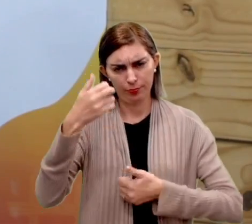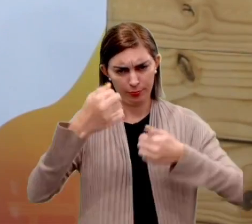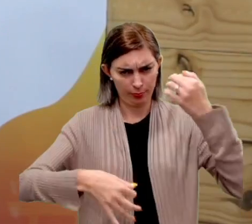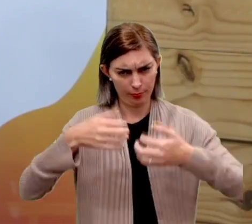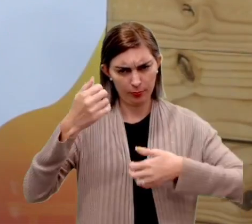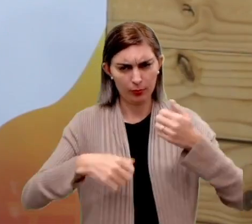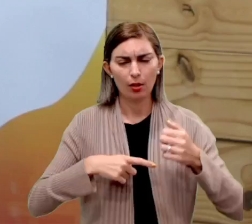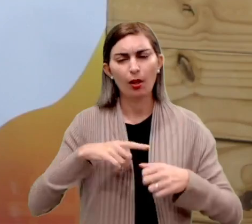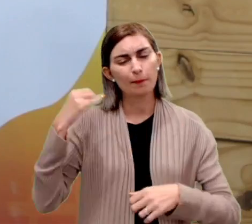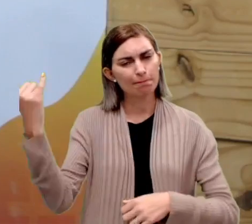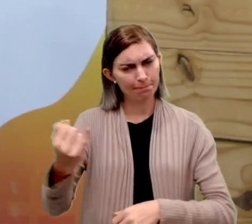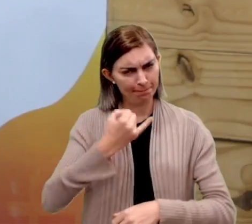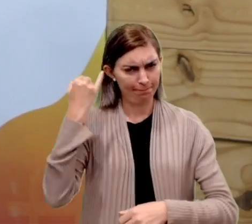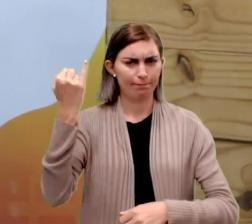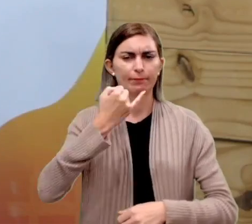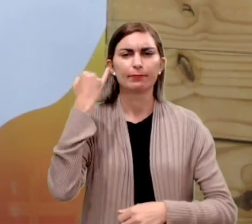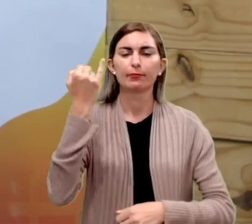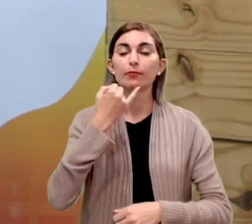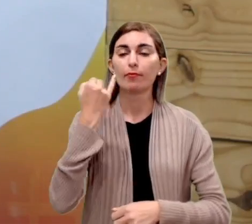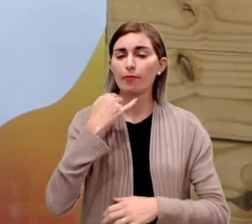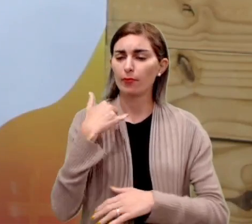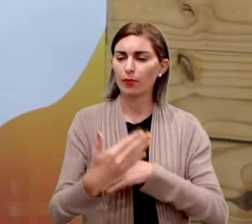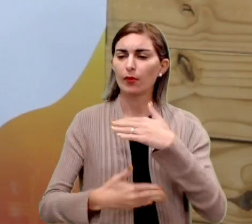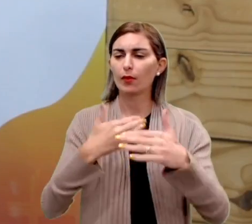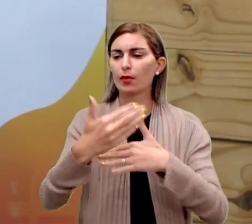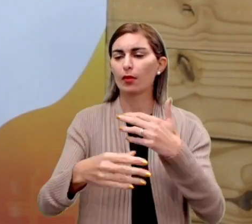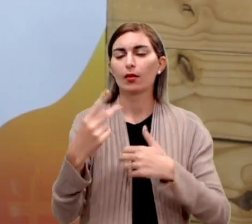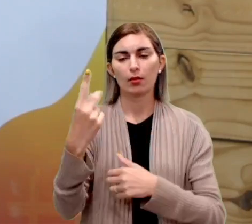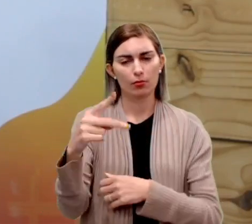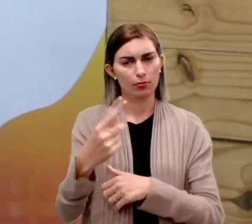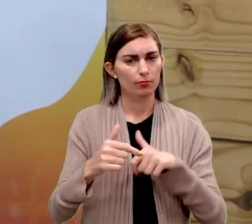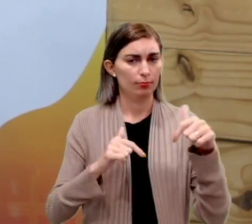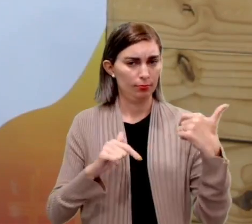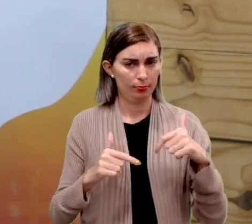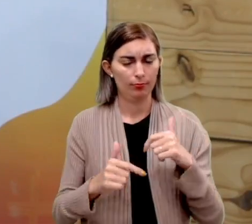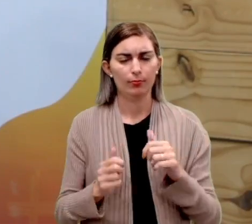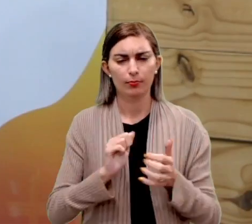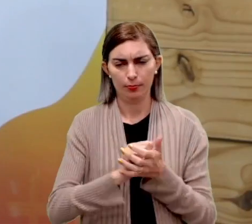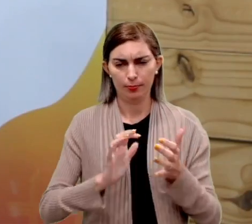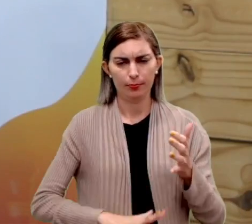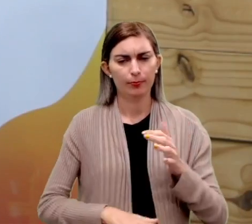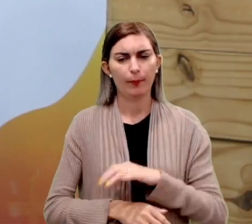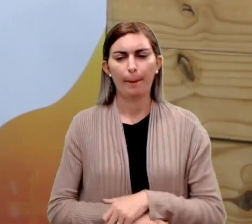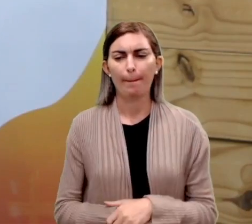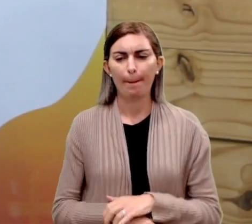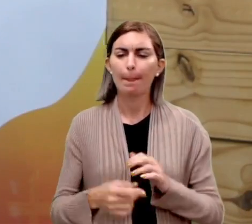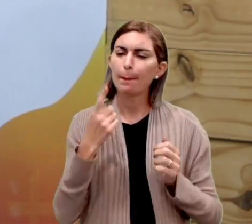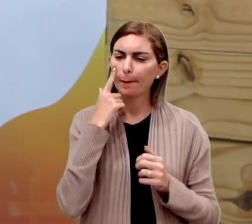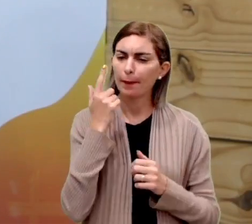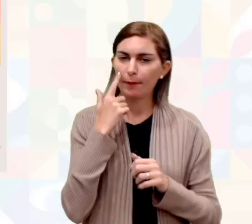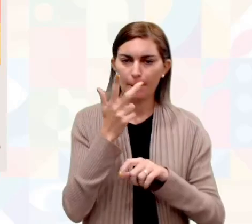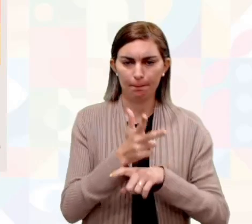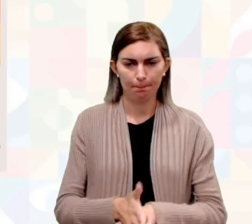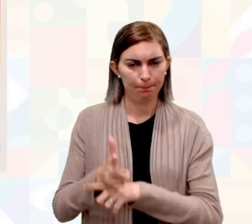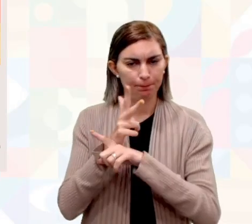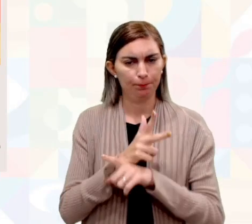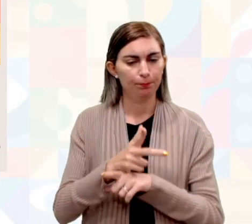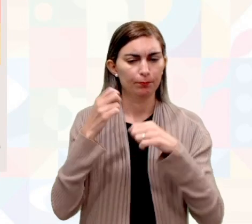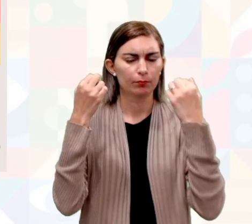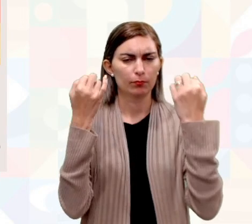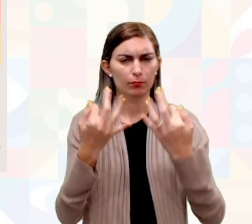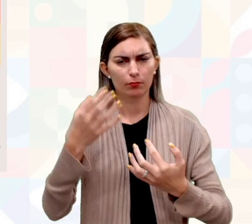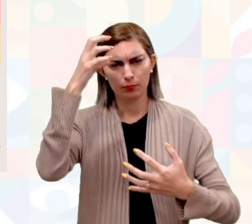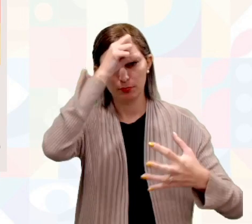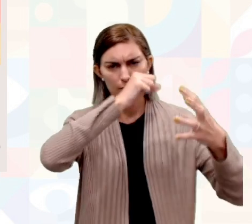de extrema importância no desenvolvimento da sua atividade. Então vamos lá. Nesta videoaula, iremos